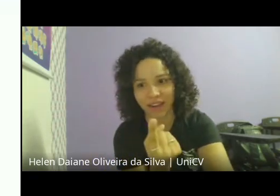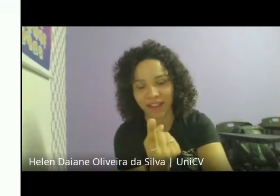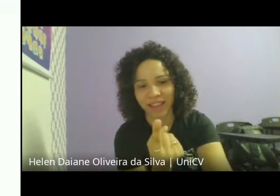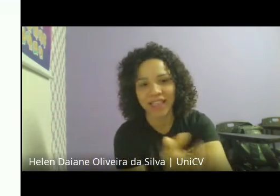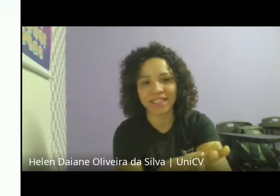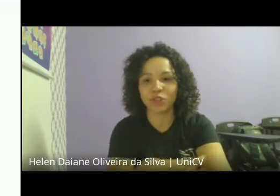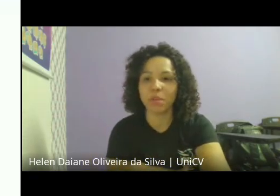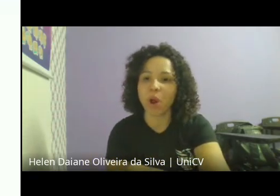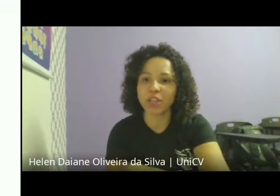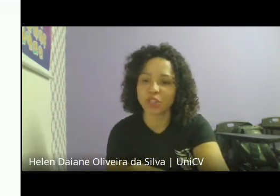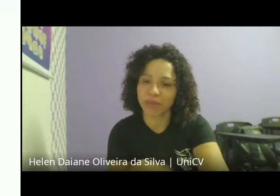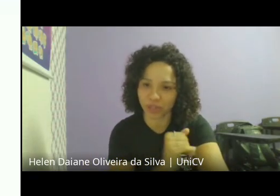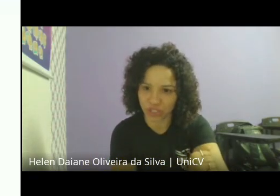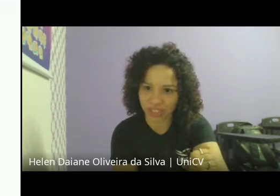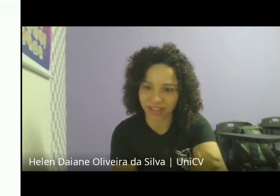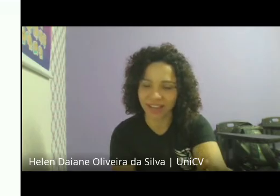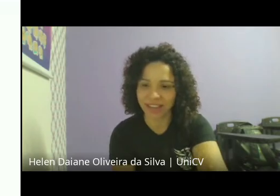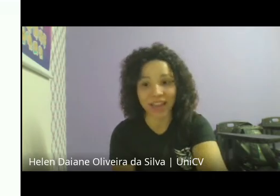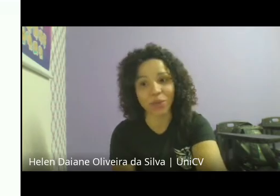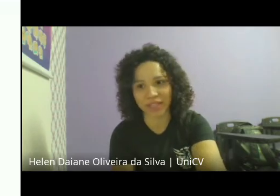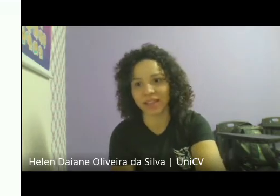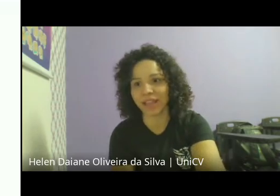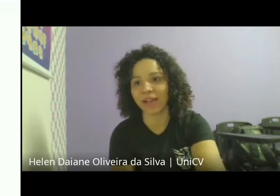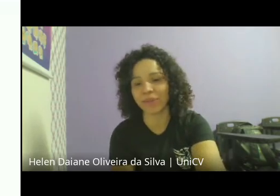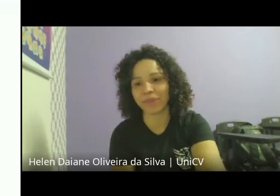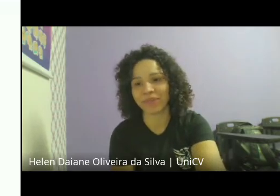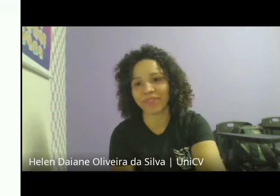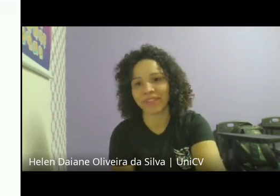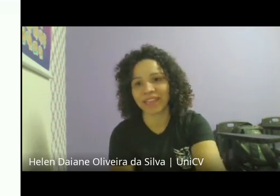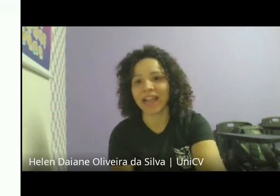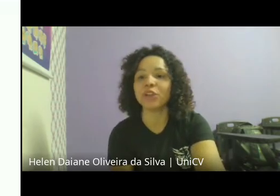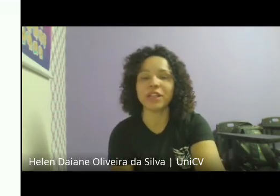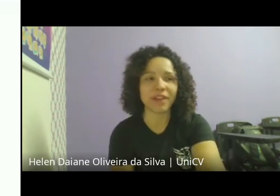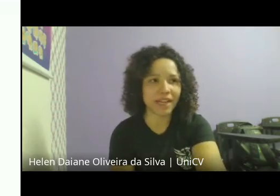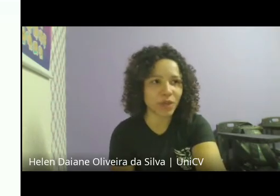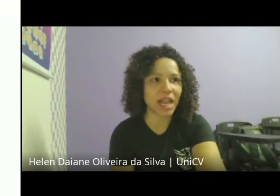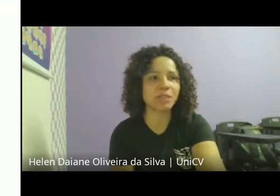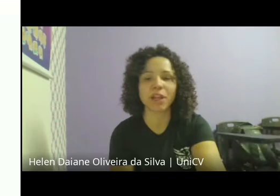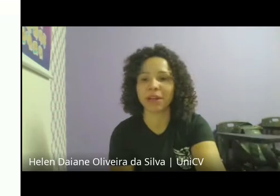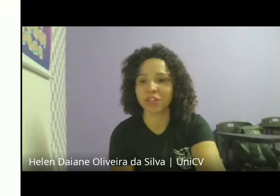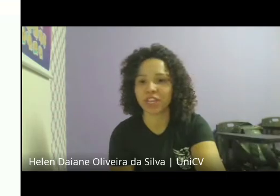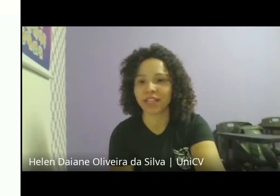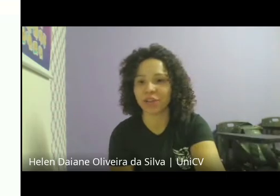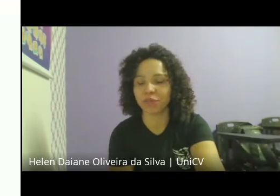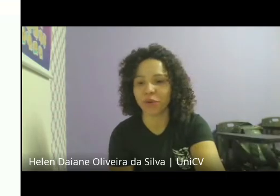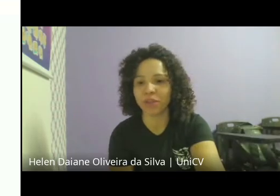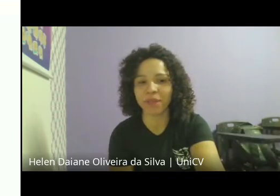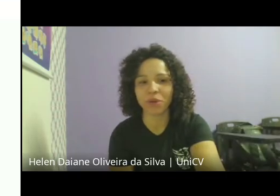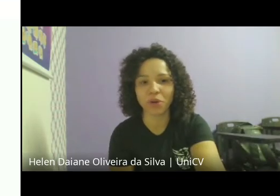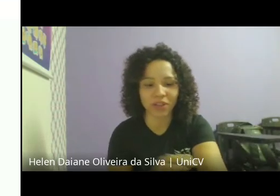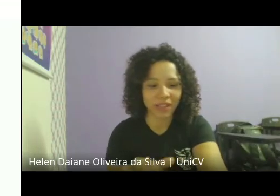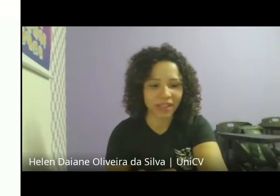nota dela, se eu não mostro uma notinha, ela não ia aceitar. Aí eu falei, vai na sua casa e pega uma notinha. Daí ela